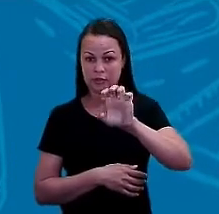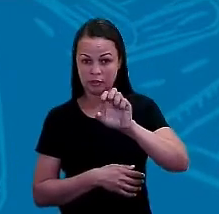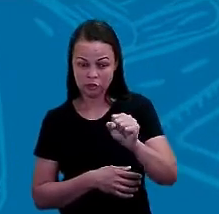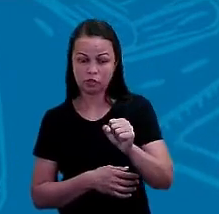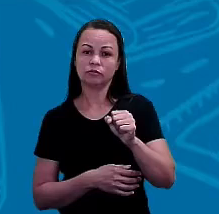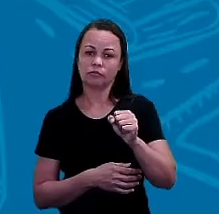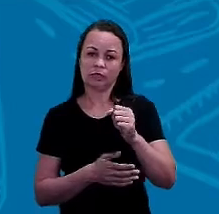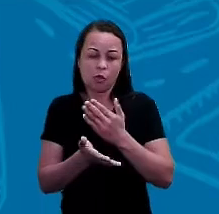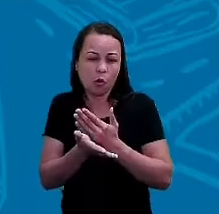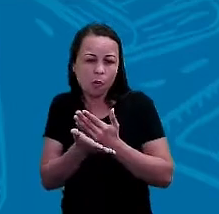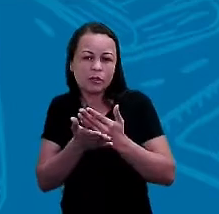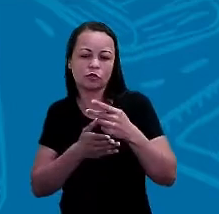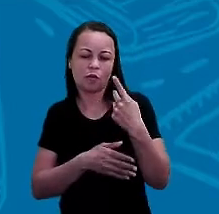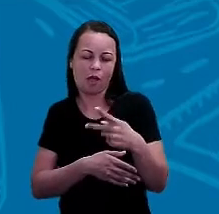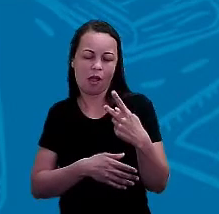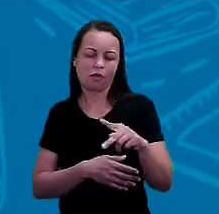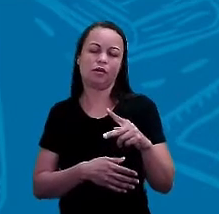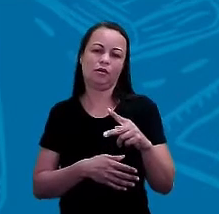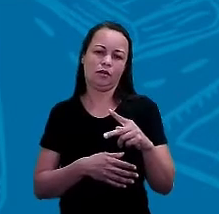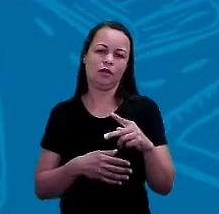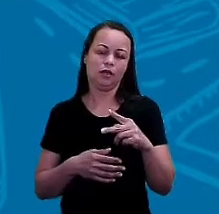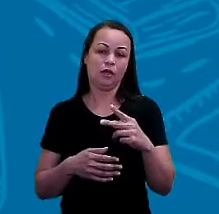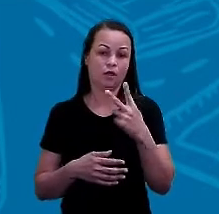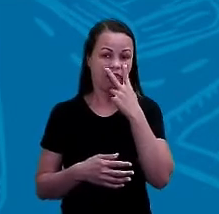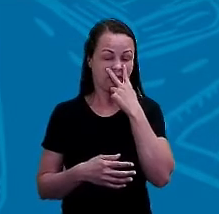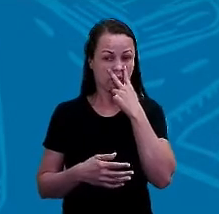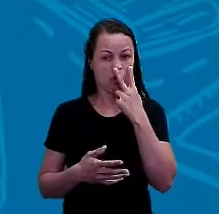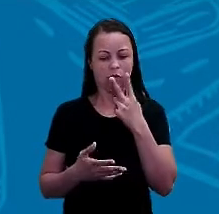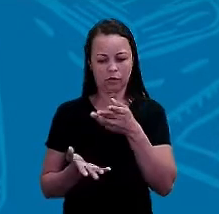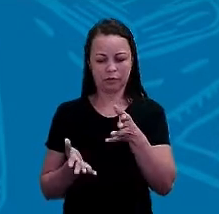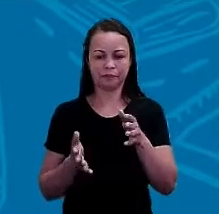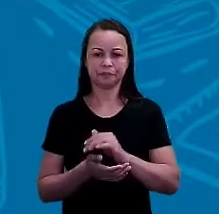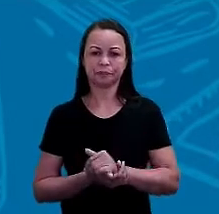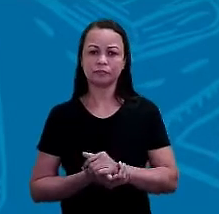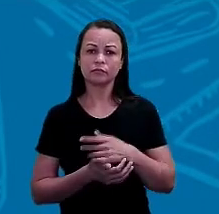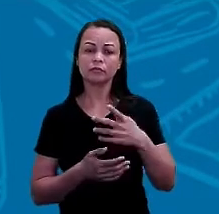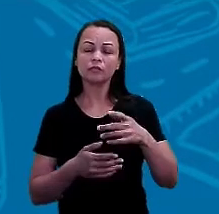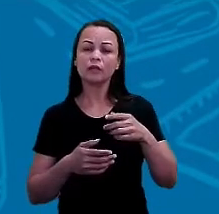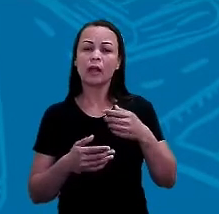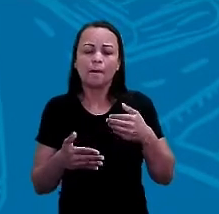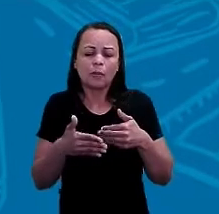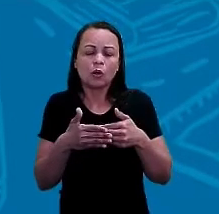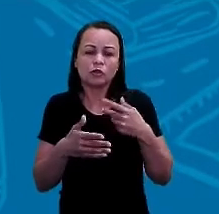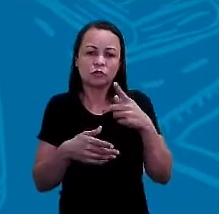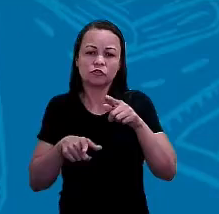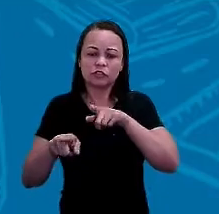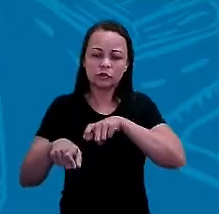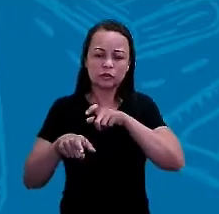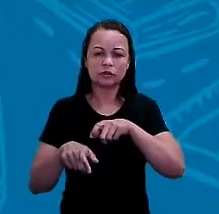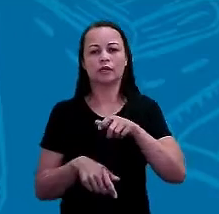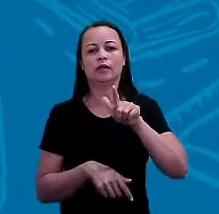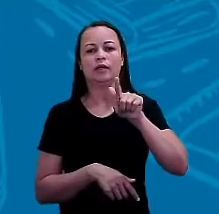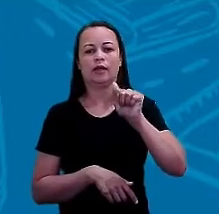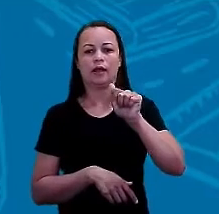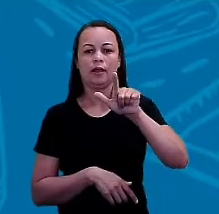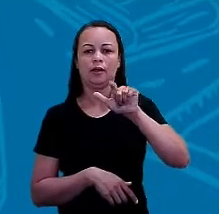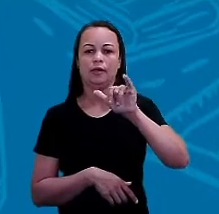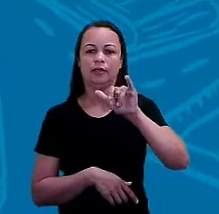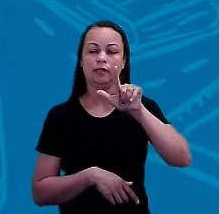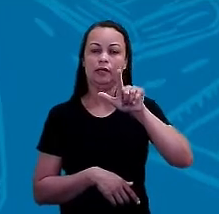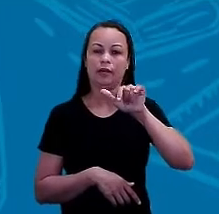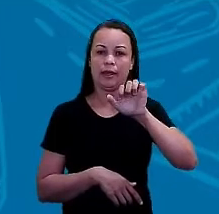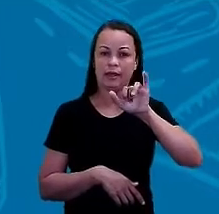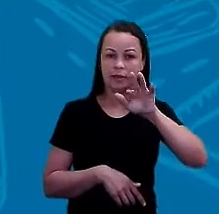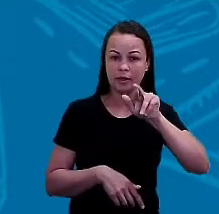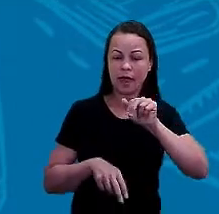Vitória de Santo Antão. Poucas pessoas sabem disso, mas pertinho de vocês, no Engenho Galileia, começou a Revolução Agrária. Gente, Revolução Agrária